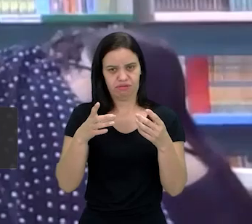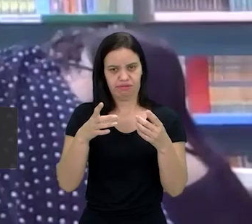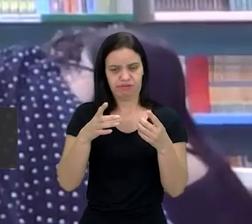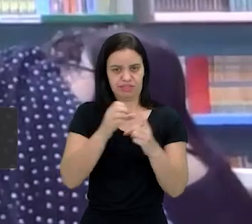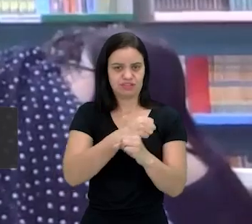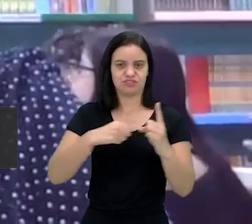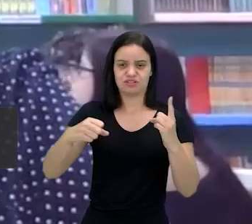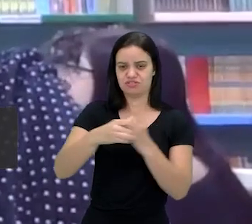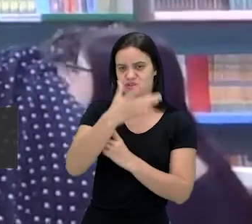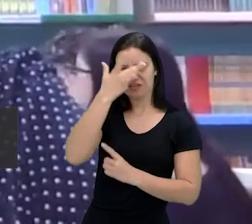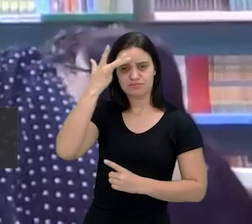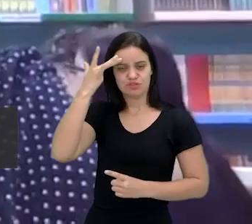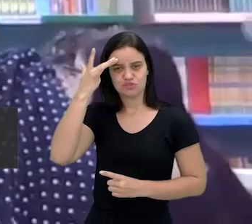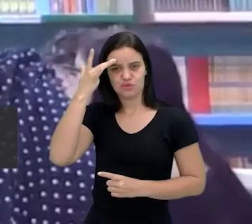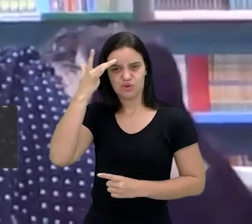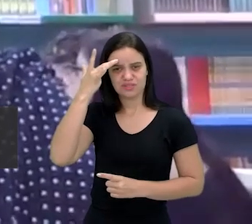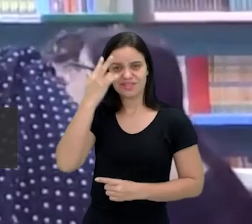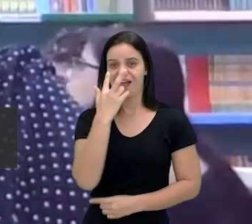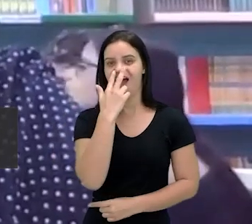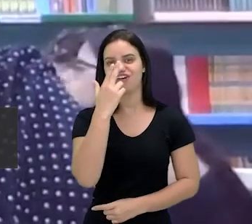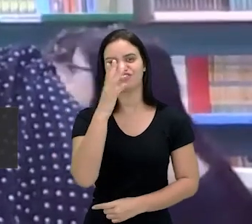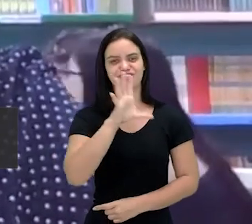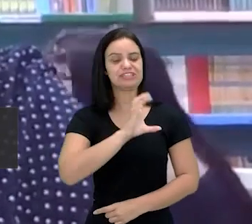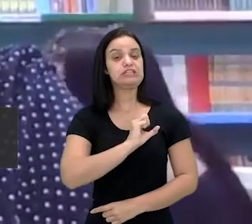muitas pessoas achando que ama, né?